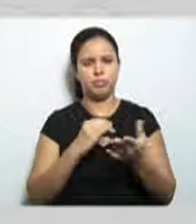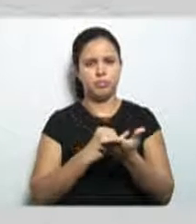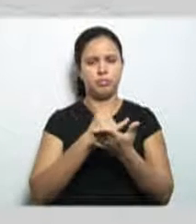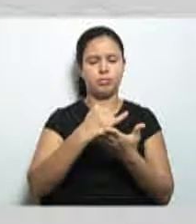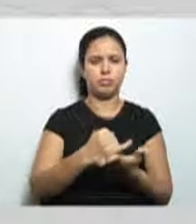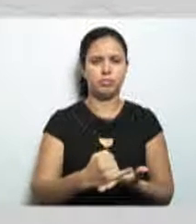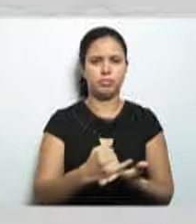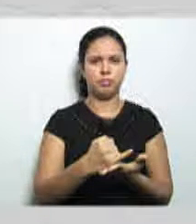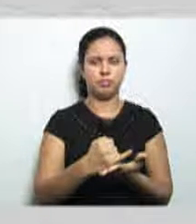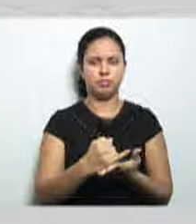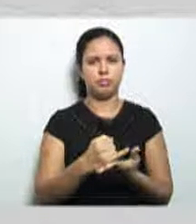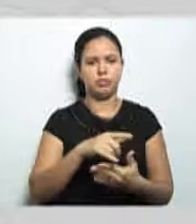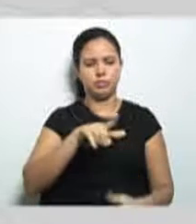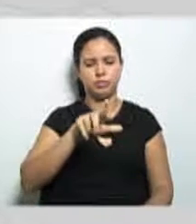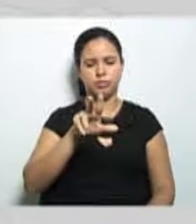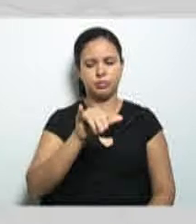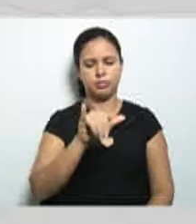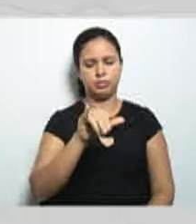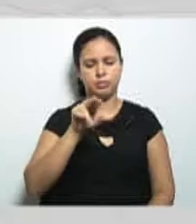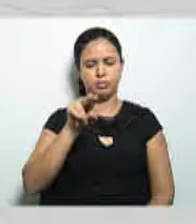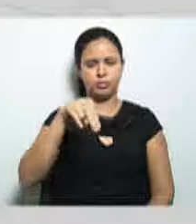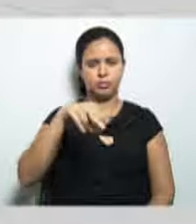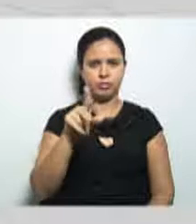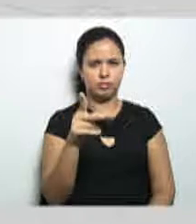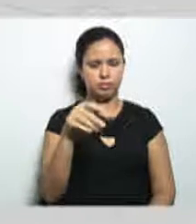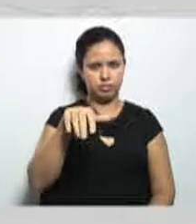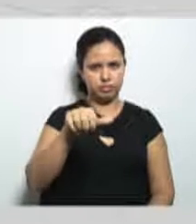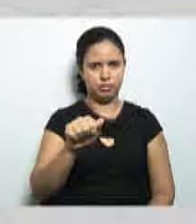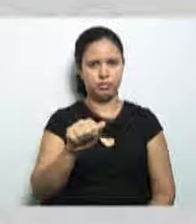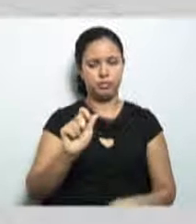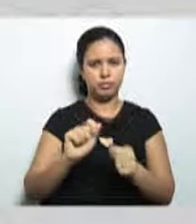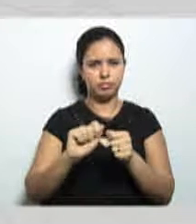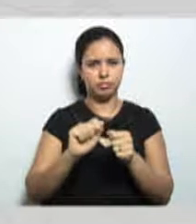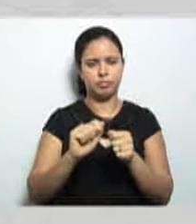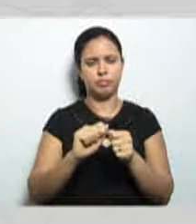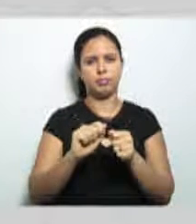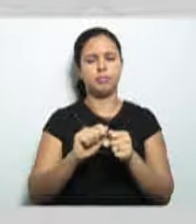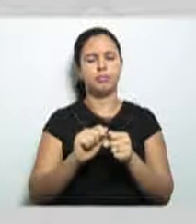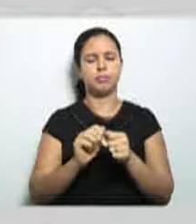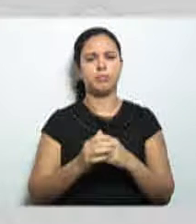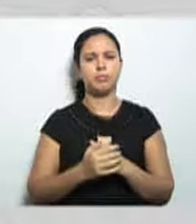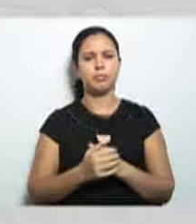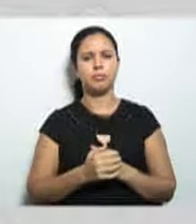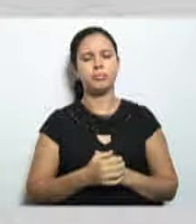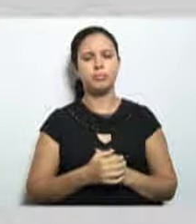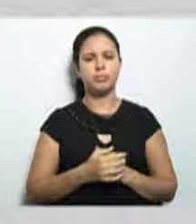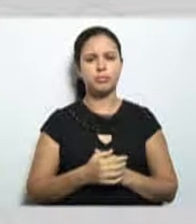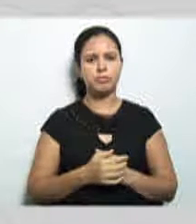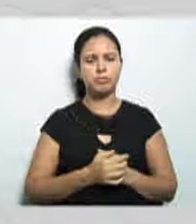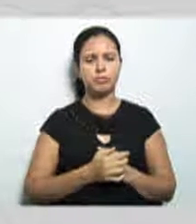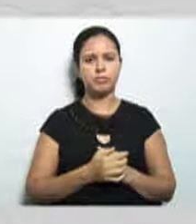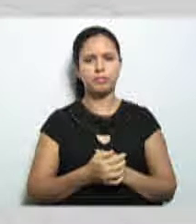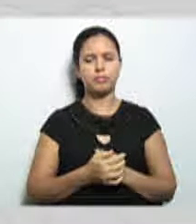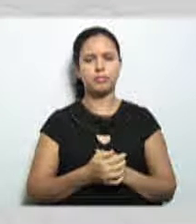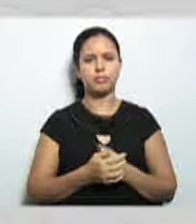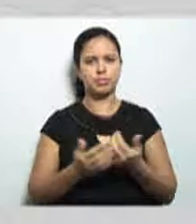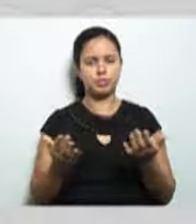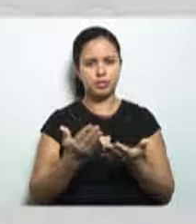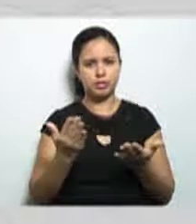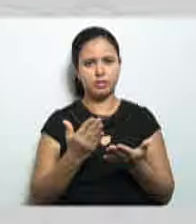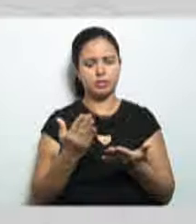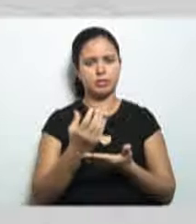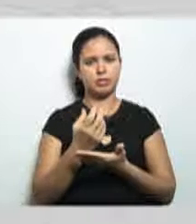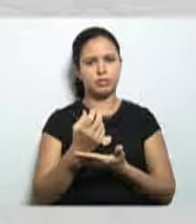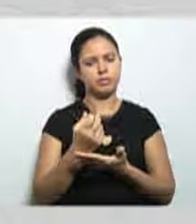linha de montagem, né? Então, essa foi a contribuição dessas pessoas. Mais recentemente, já nos